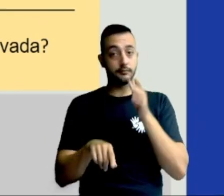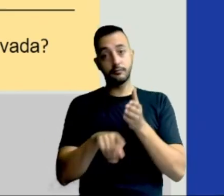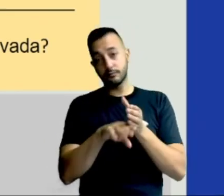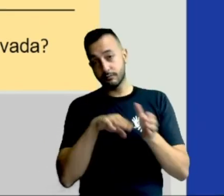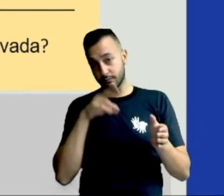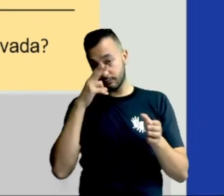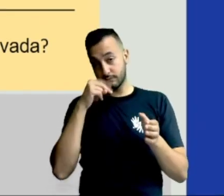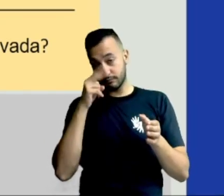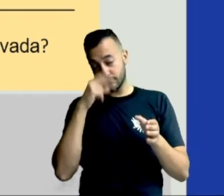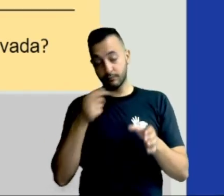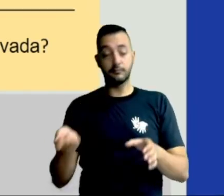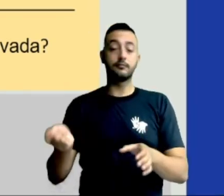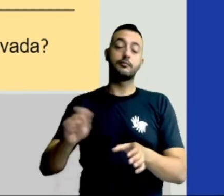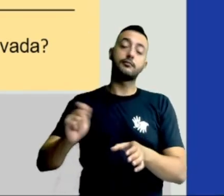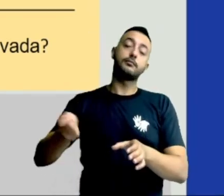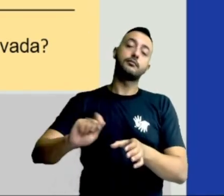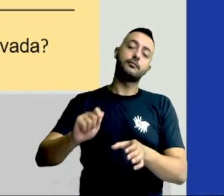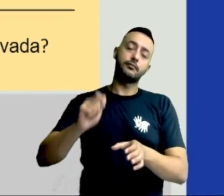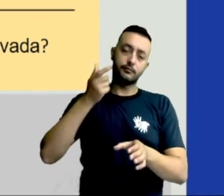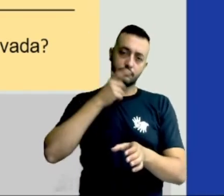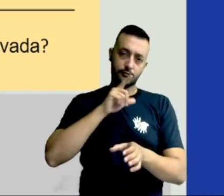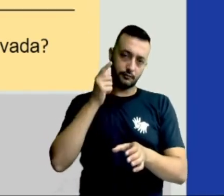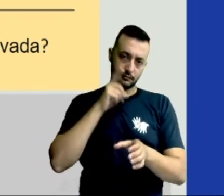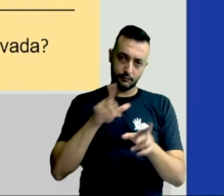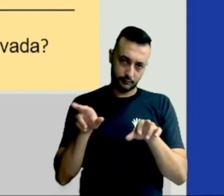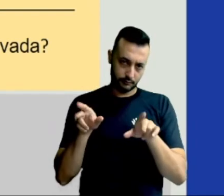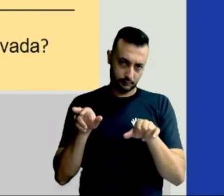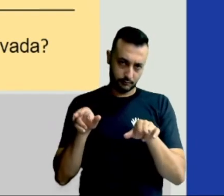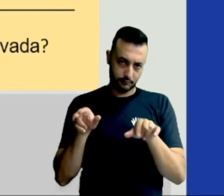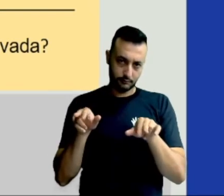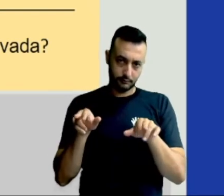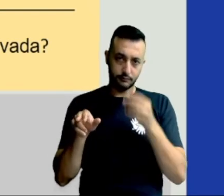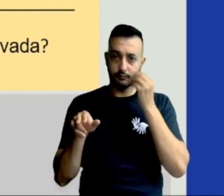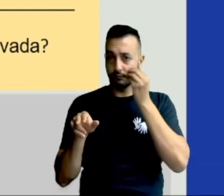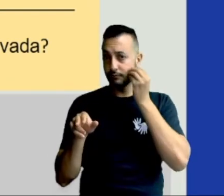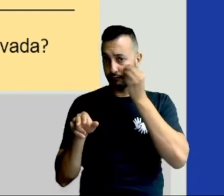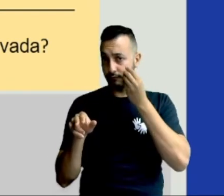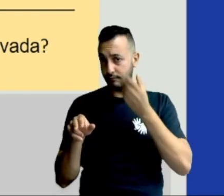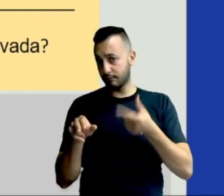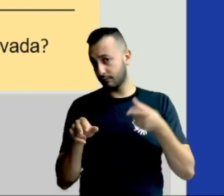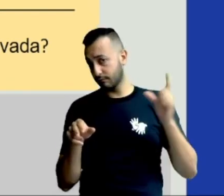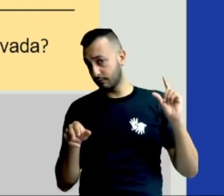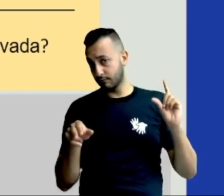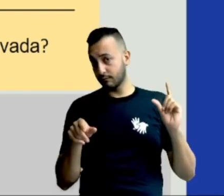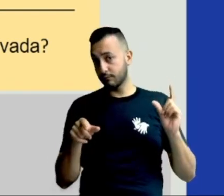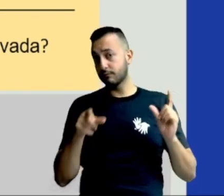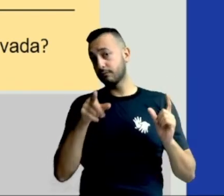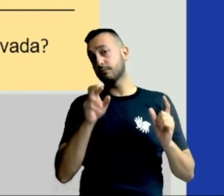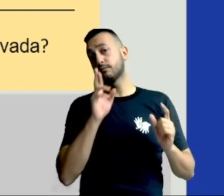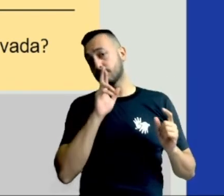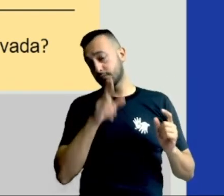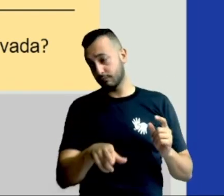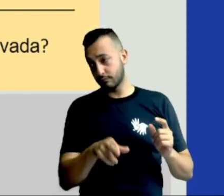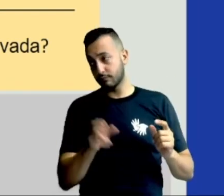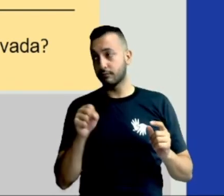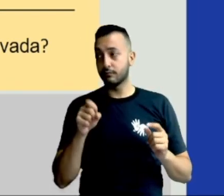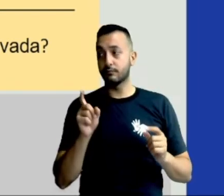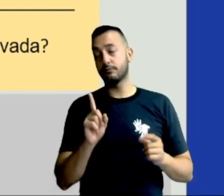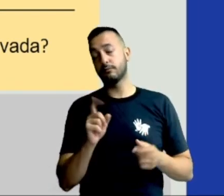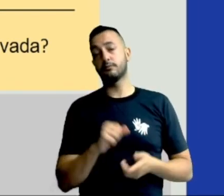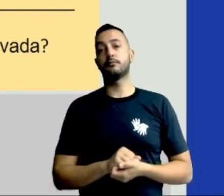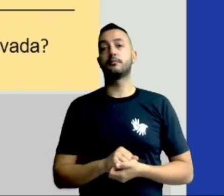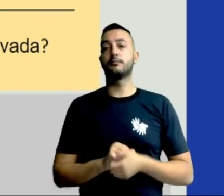de água, você acha que teremos o mesmo resultado da experiência anterior? Aí você vai responder aí, sim ou